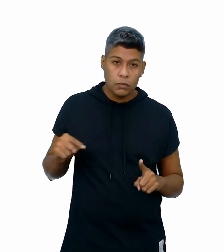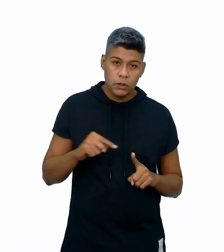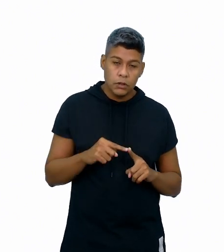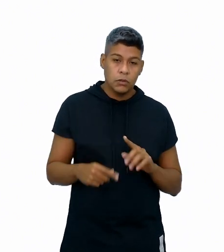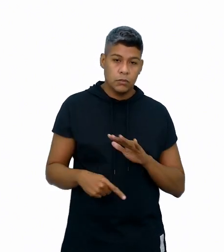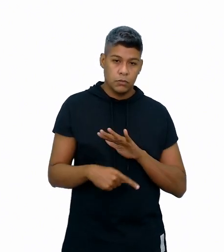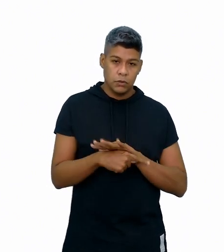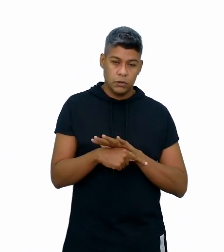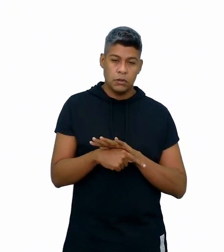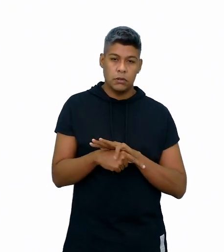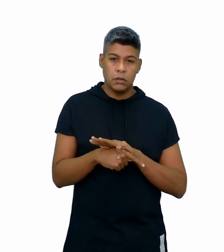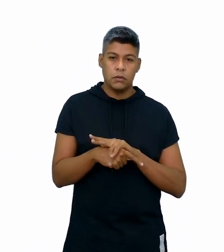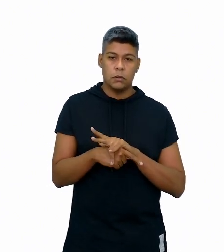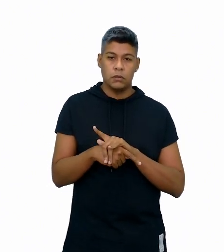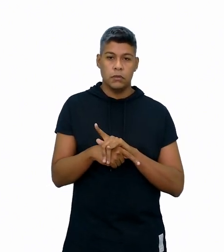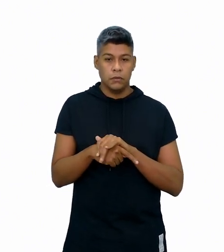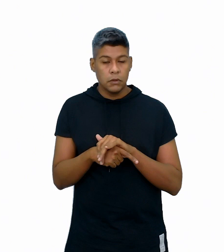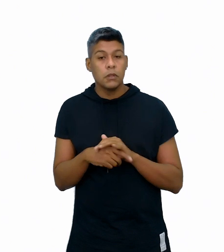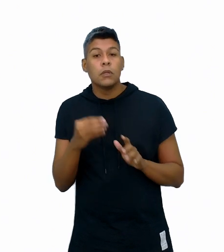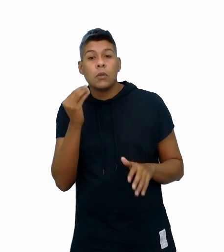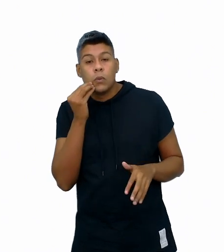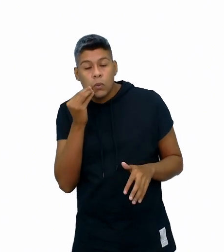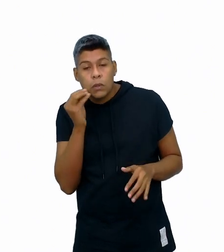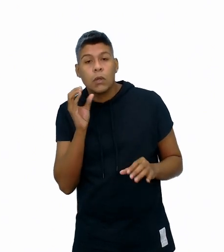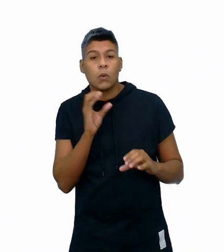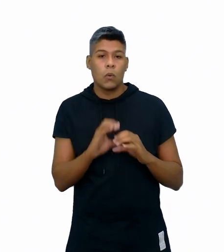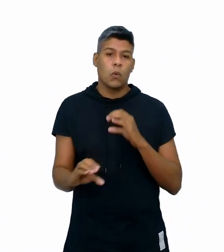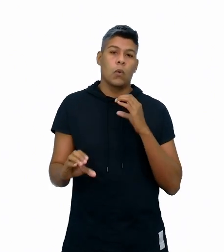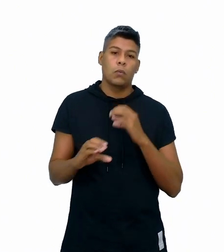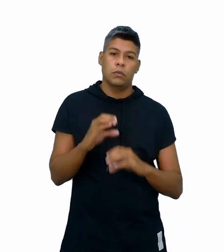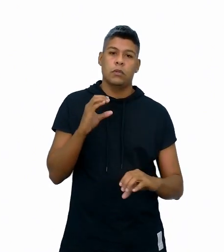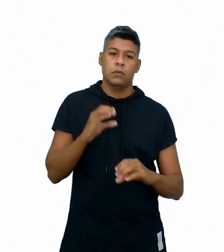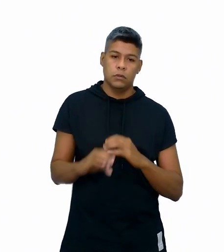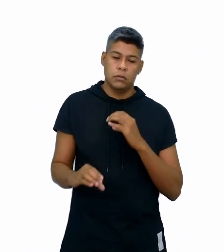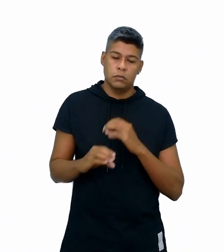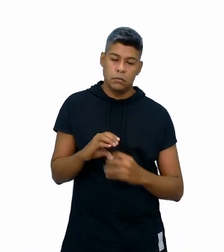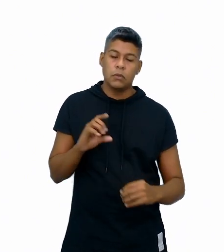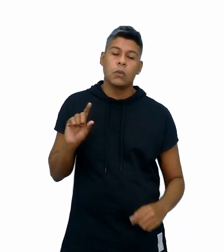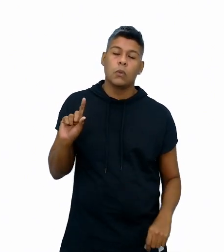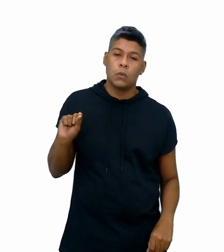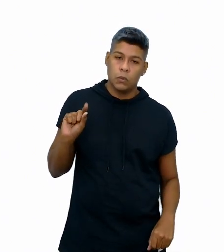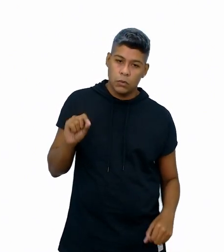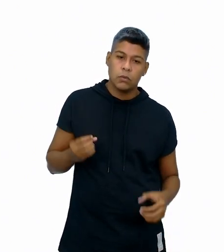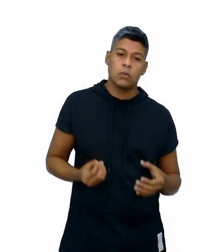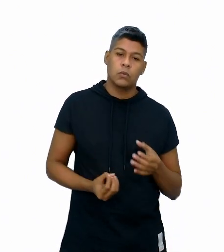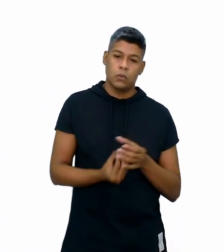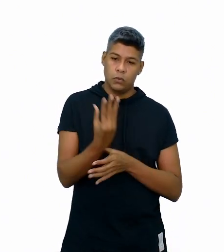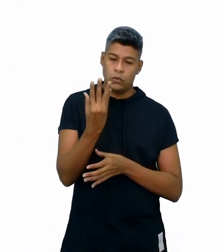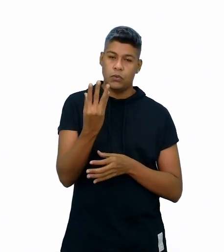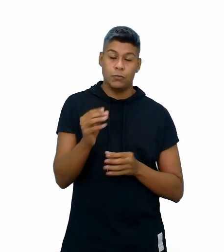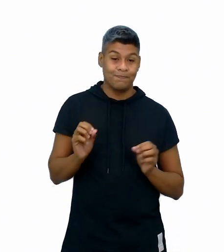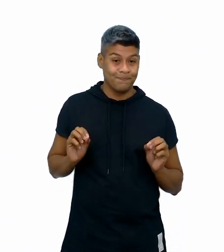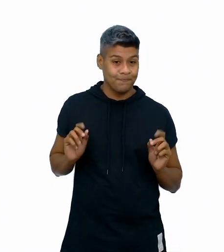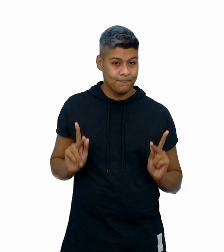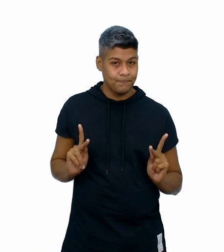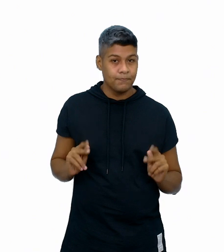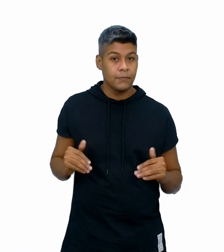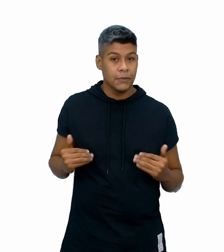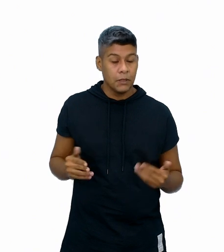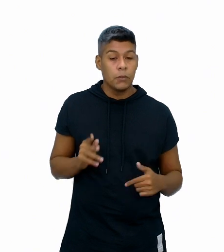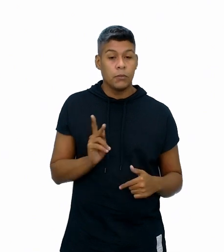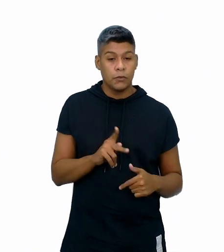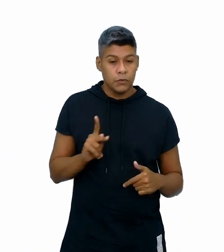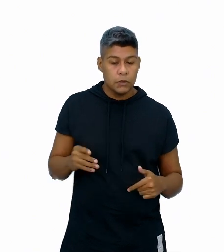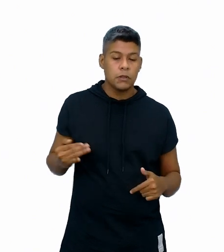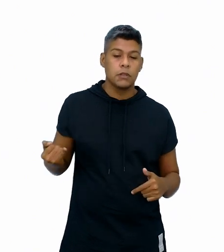objetivo da sequência, né? Esse propósito comunicativo foi sendo construído. Bem, então,